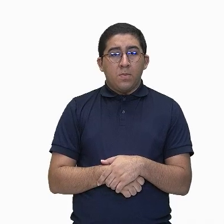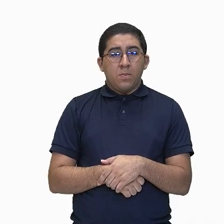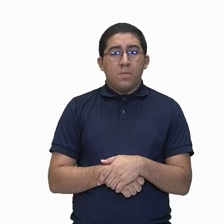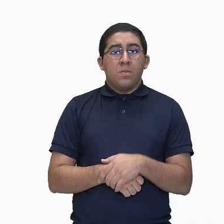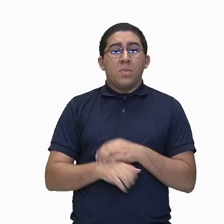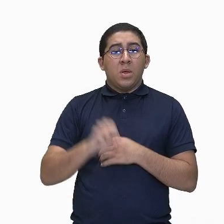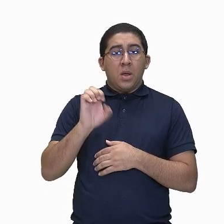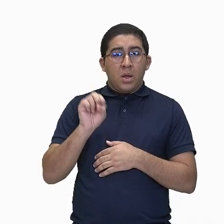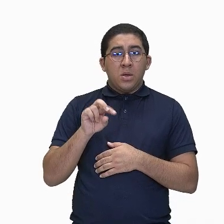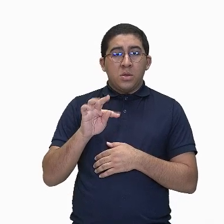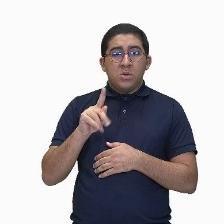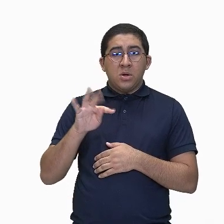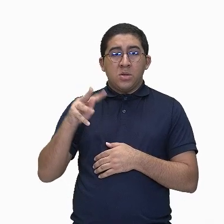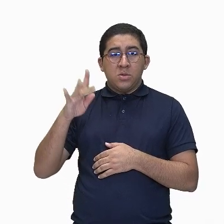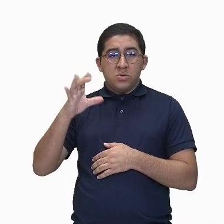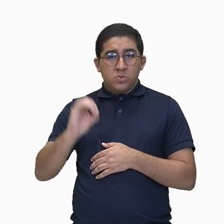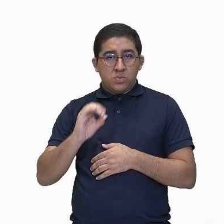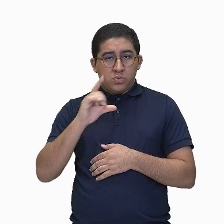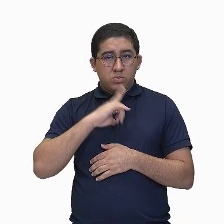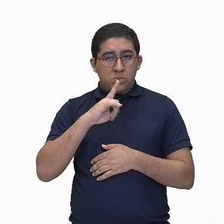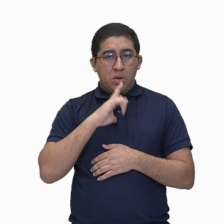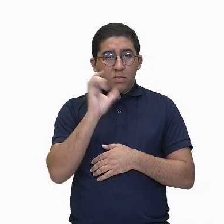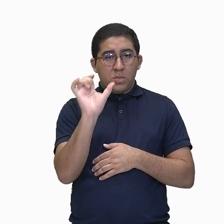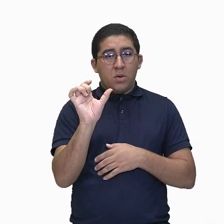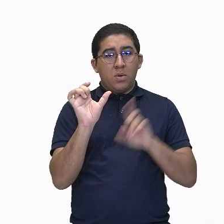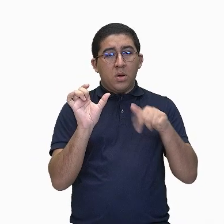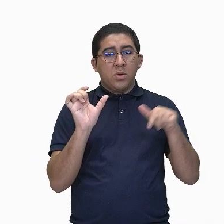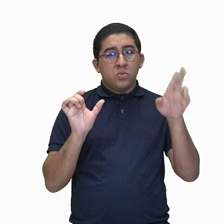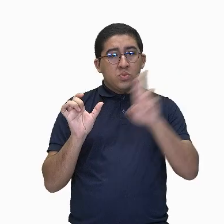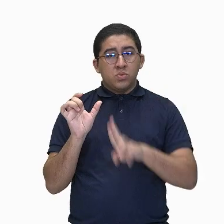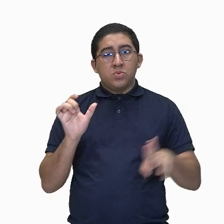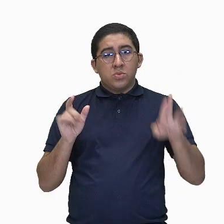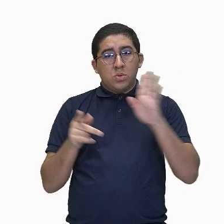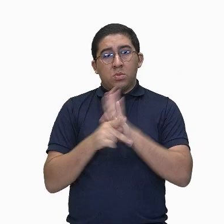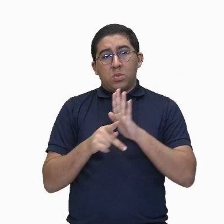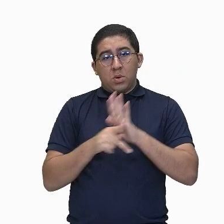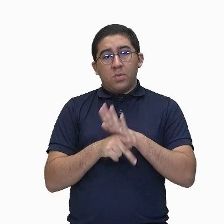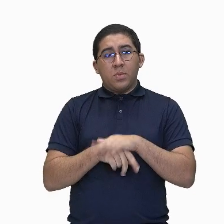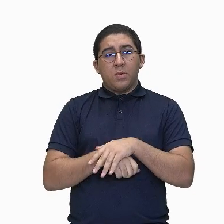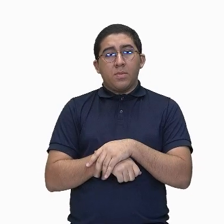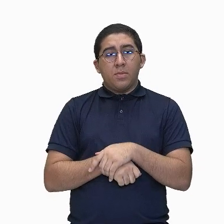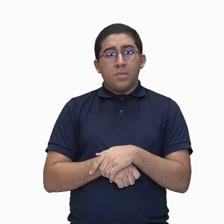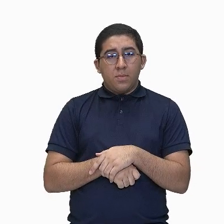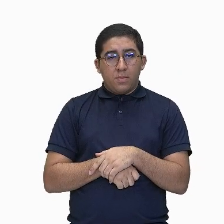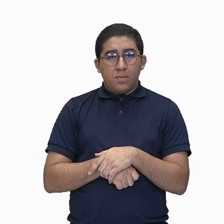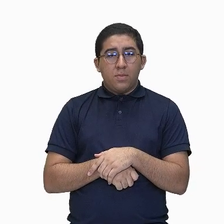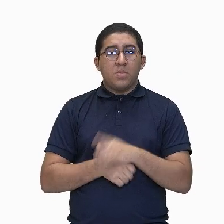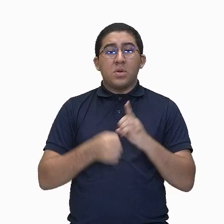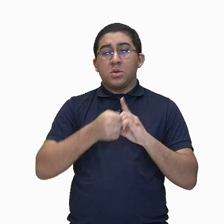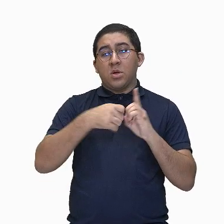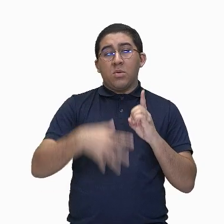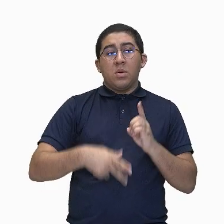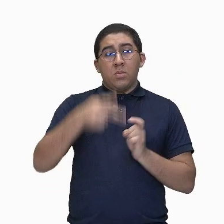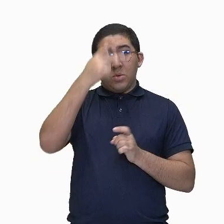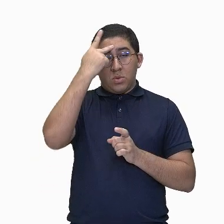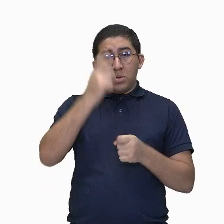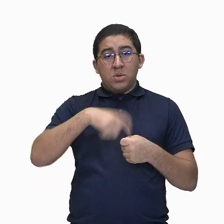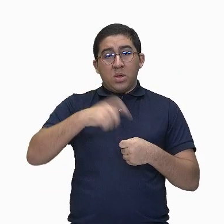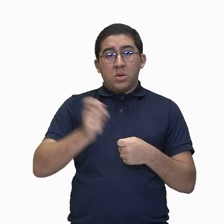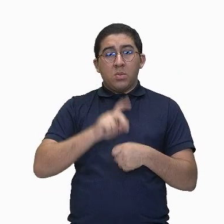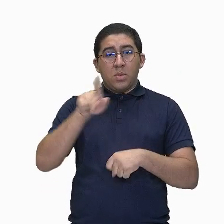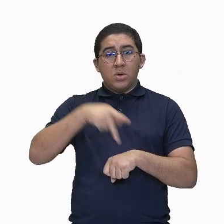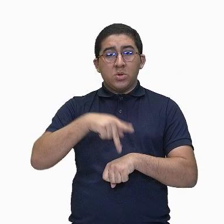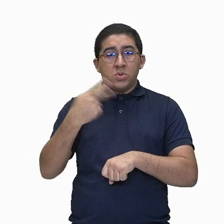internacional. Ok, é uma informação. O termo costuma ser usado de maneira genérica para descrever pessoas que saíram de seus países de